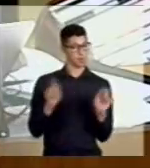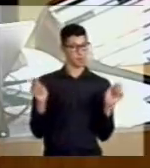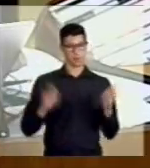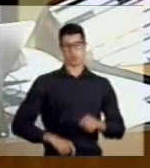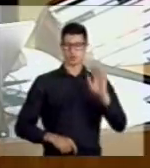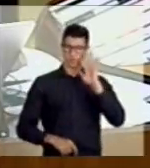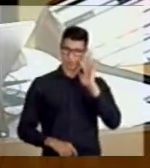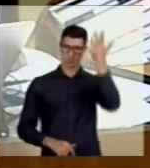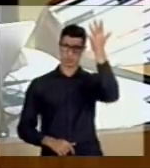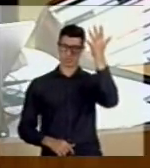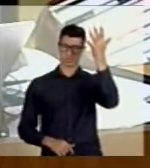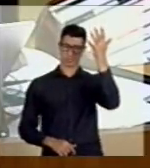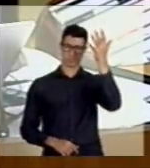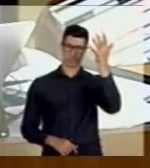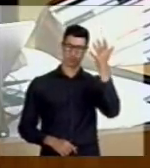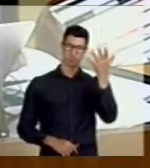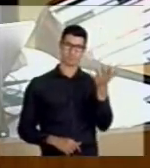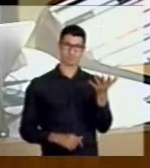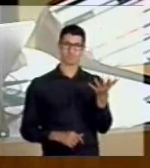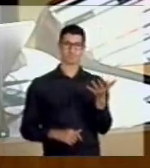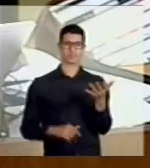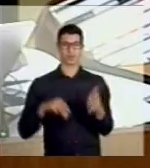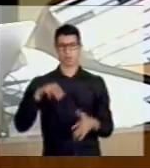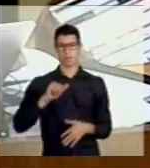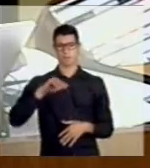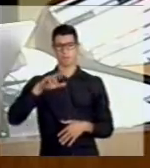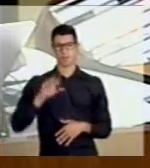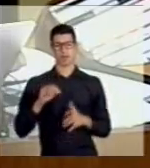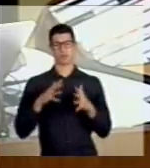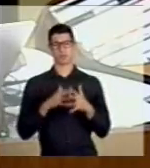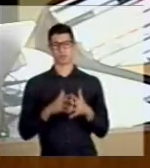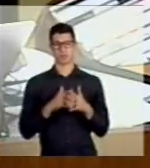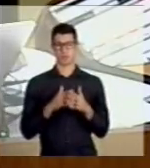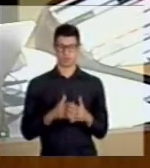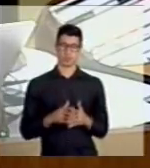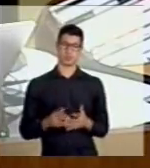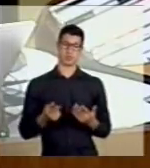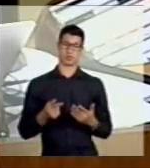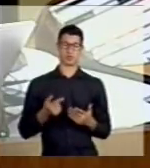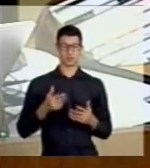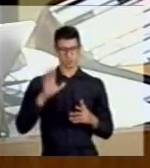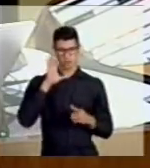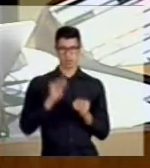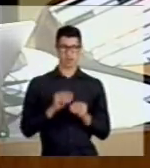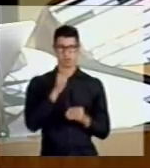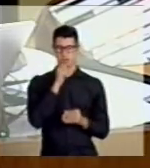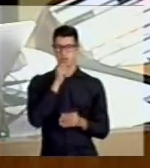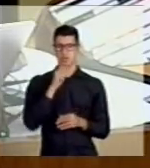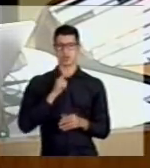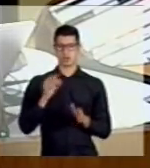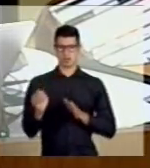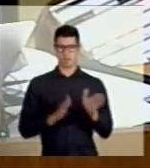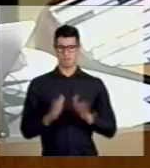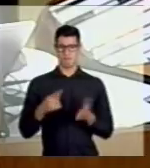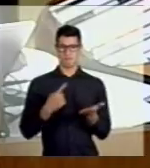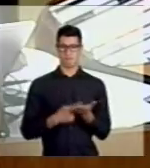de resolver esses macro conflitos. Impende ainda abordar a viabilidade do